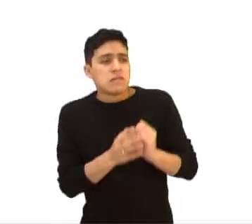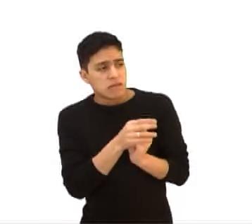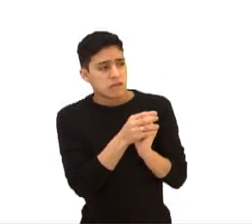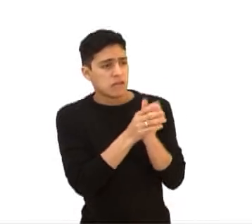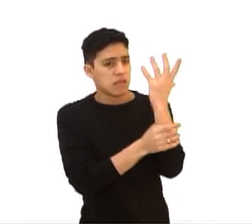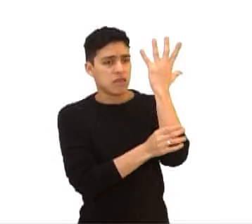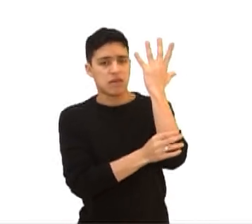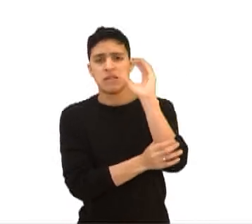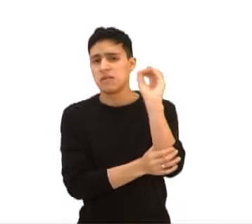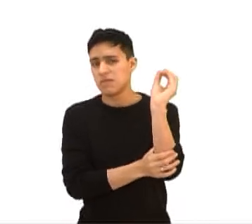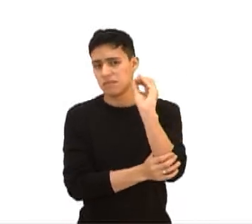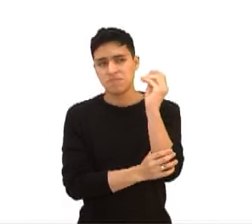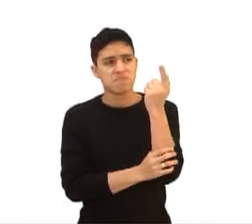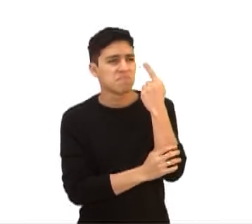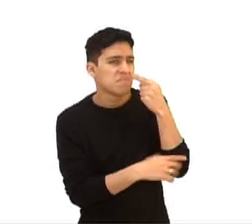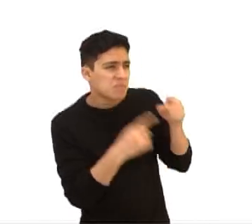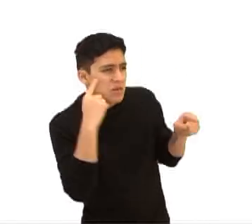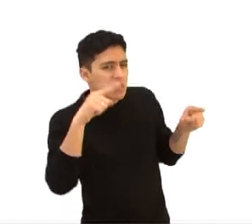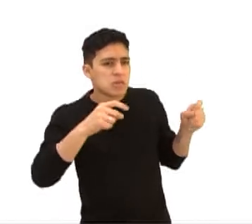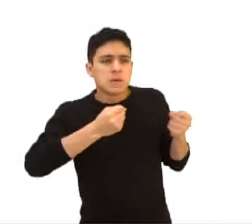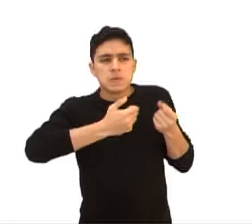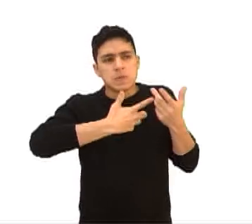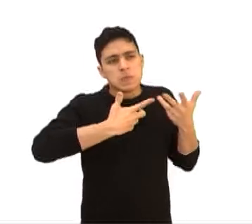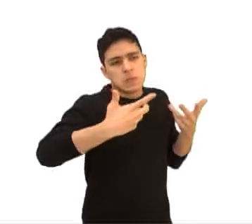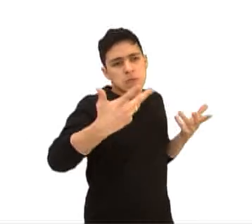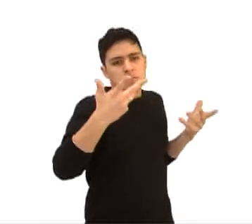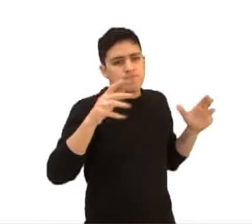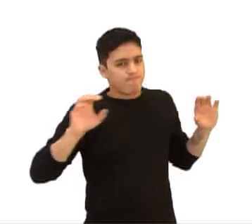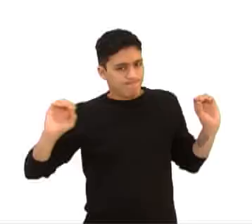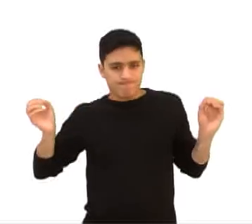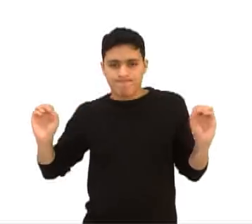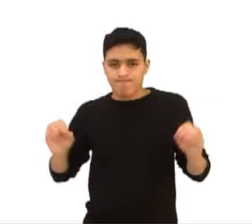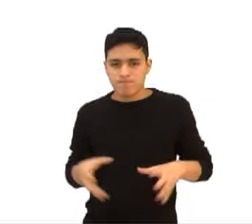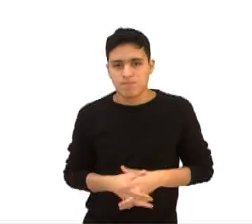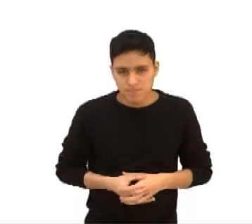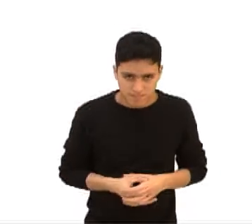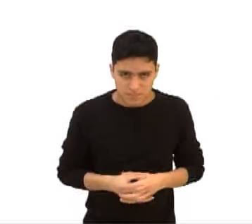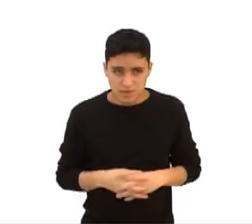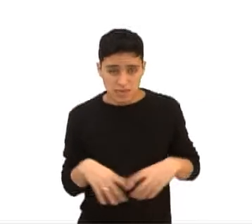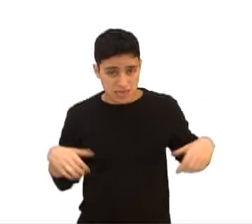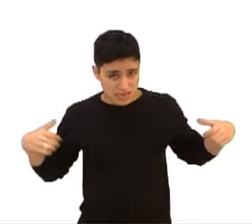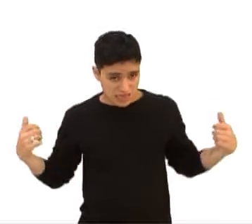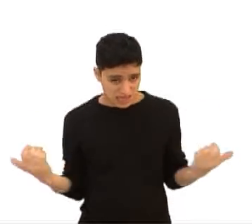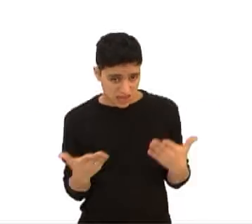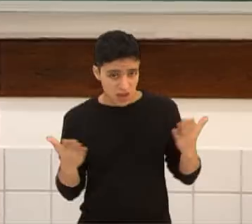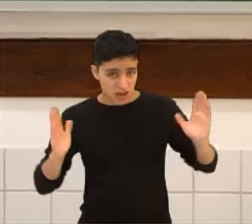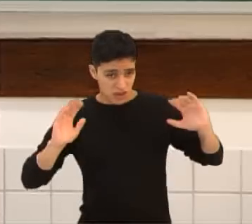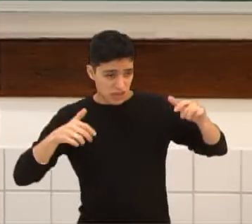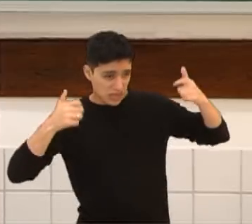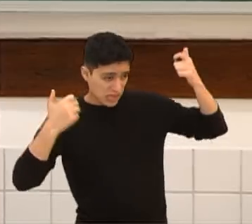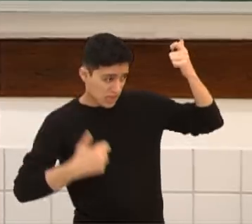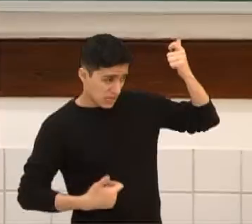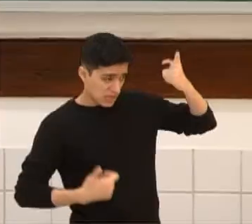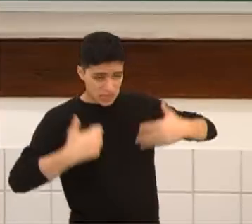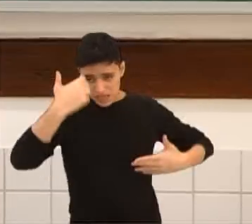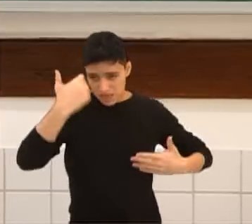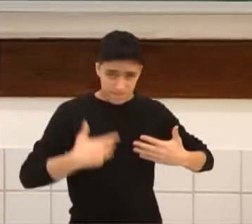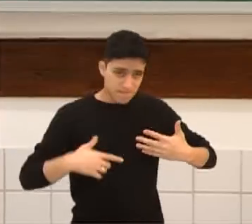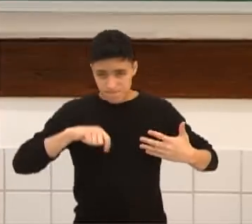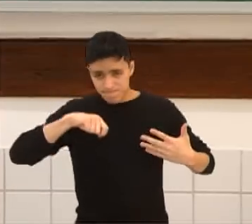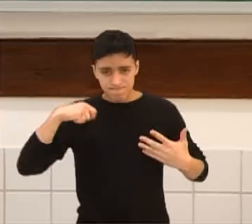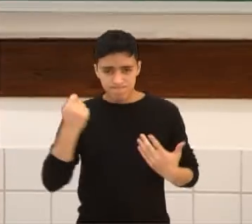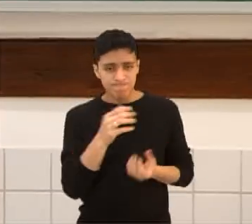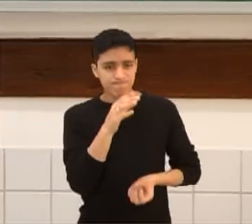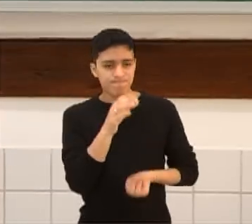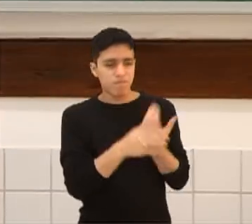grande, você não consegue perceber vegetação de grande porte. Então agora que a gente já falou sobre essas formações vegetais,